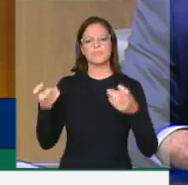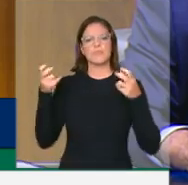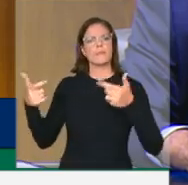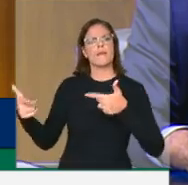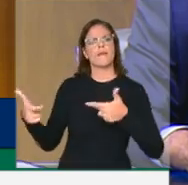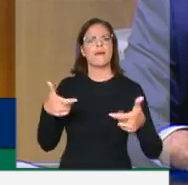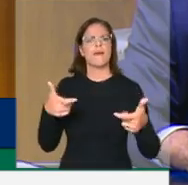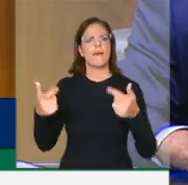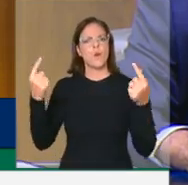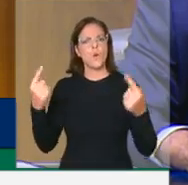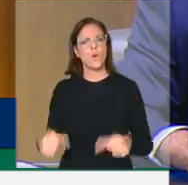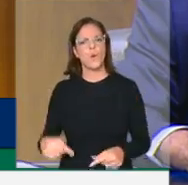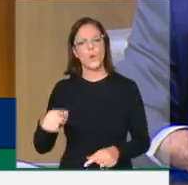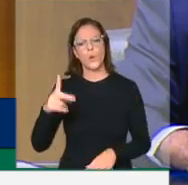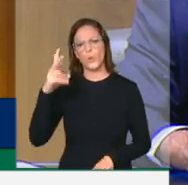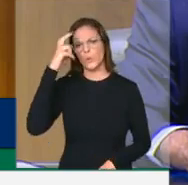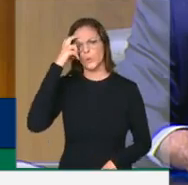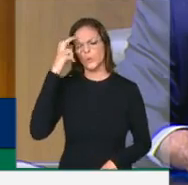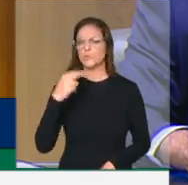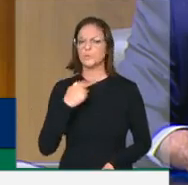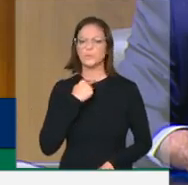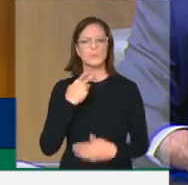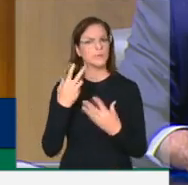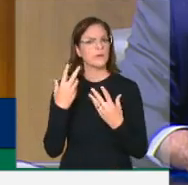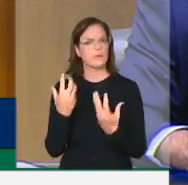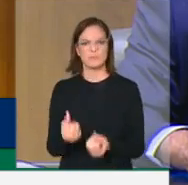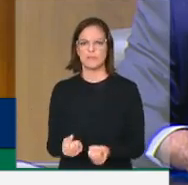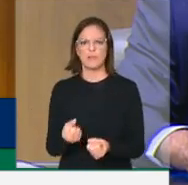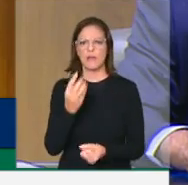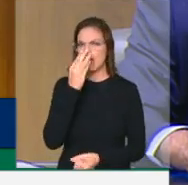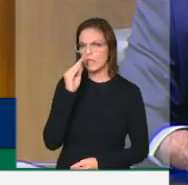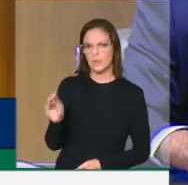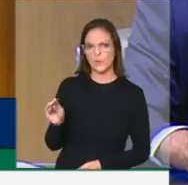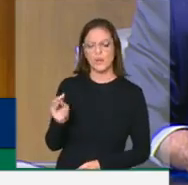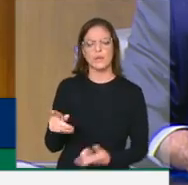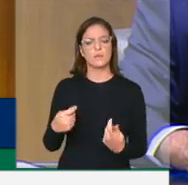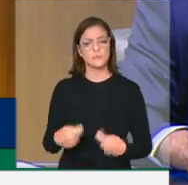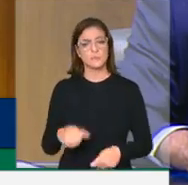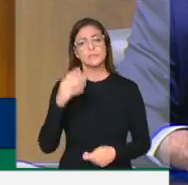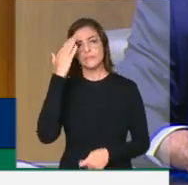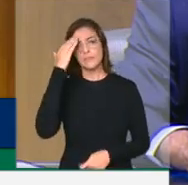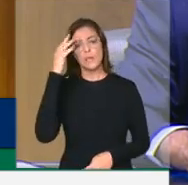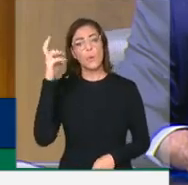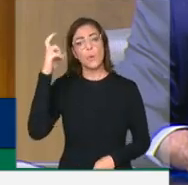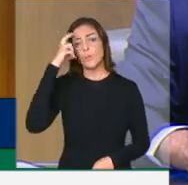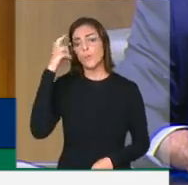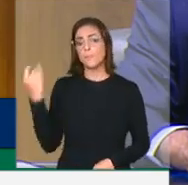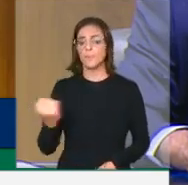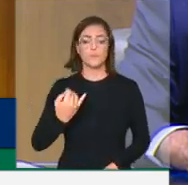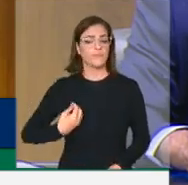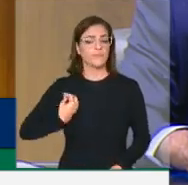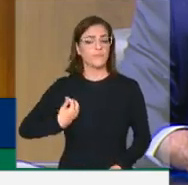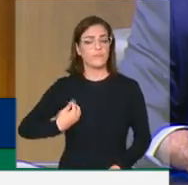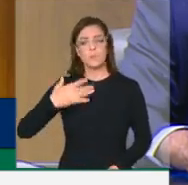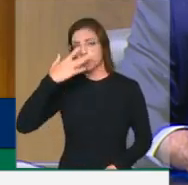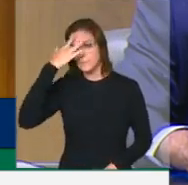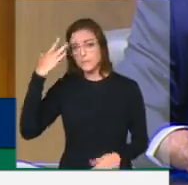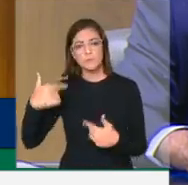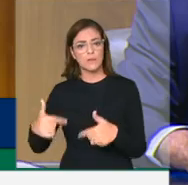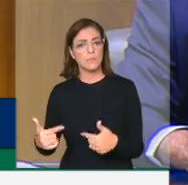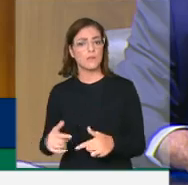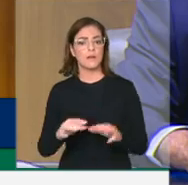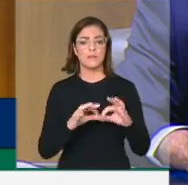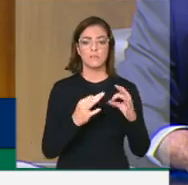em curso e que não podemos ignorar. Precisamos compreender que a cultura é vida, são pessoas, trabalhadores,